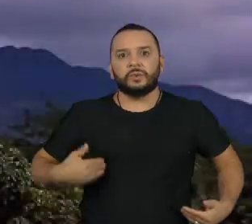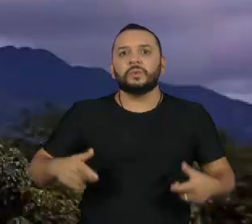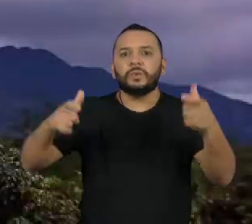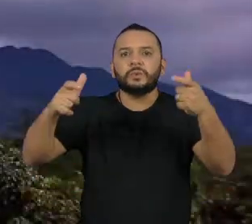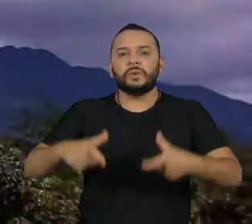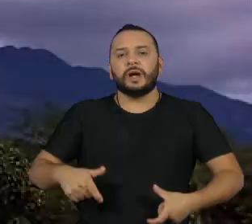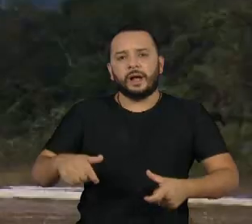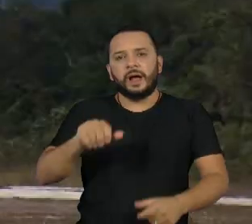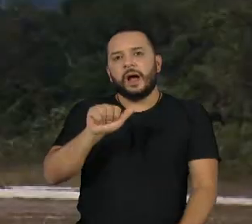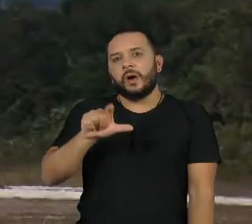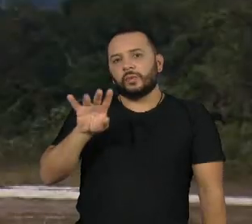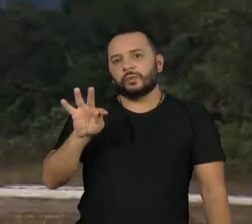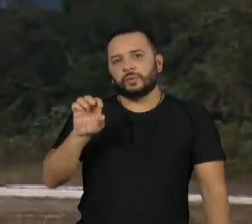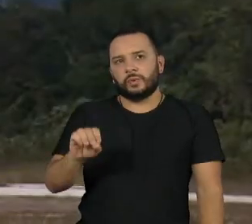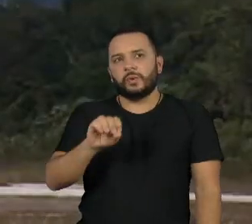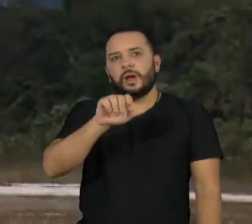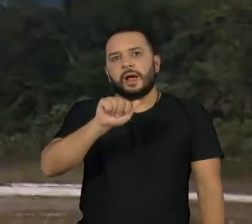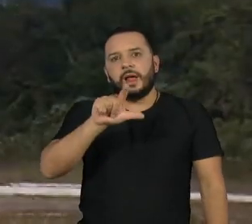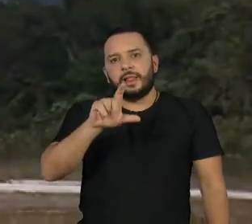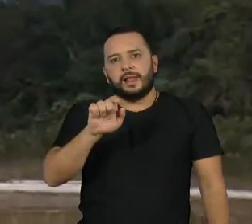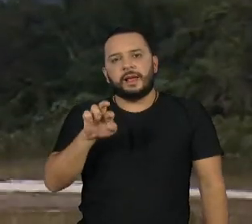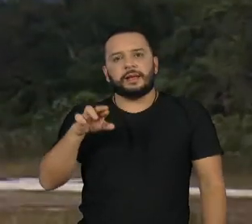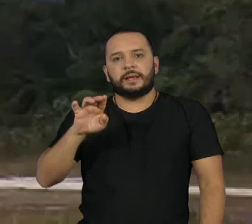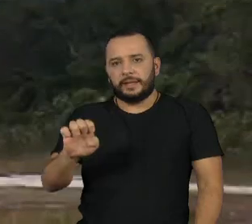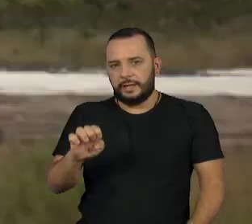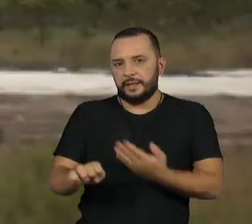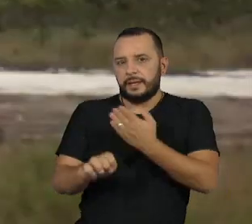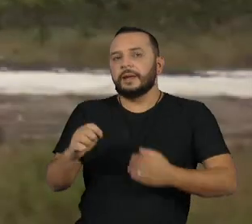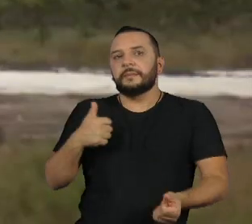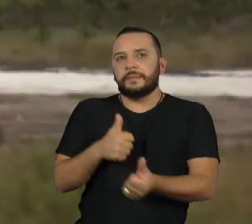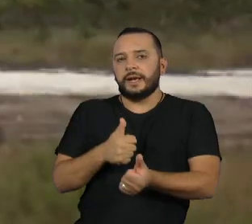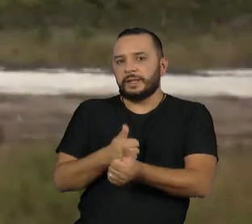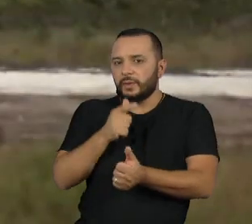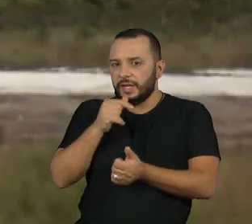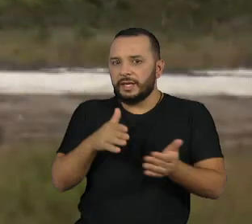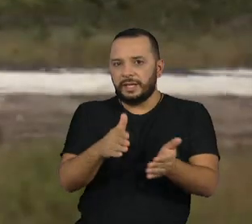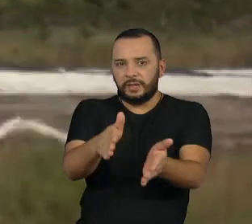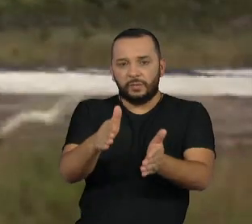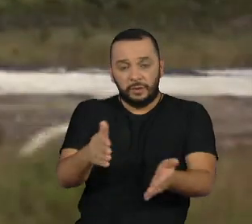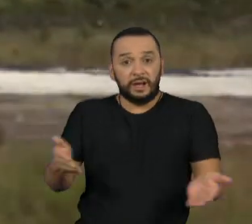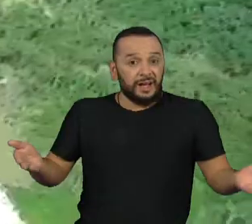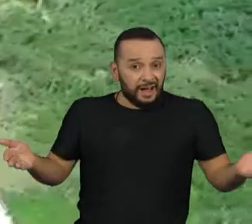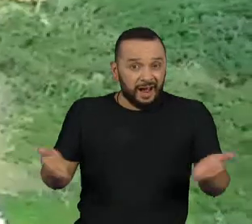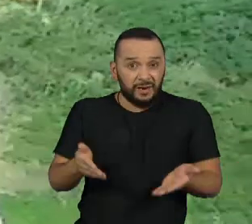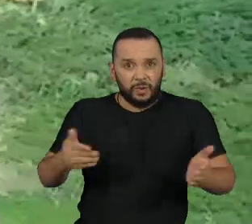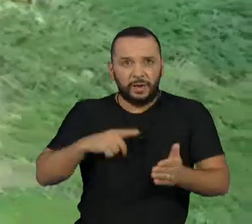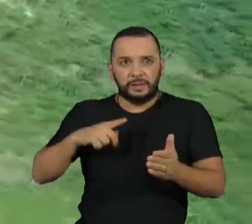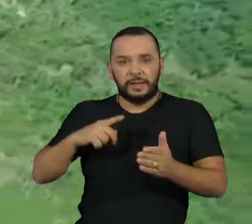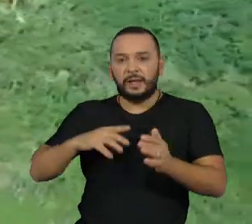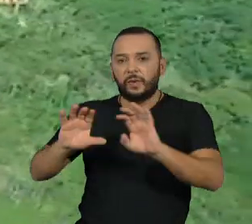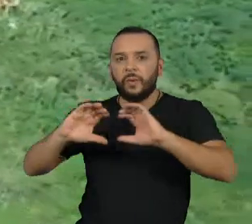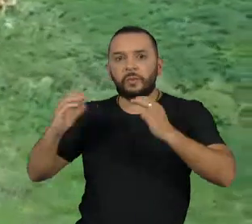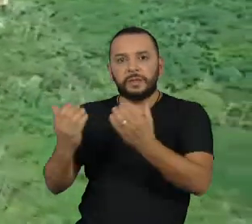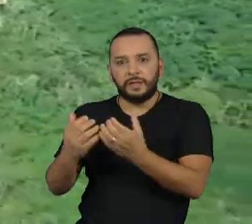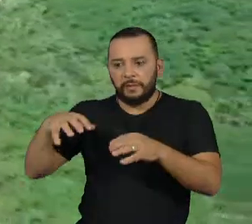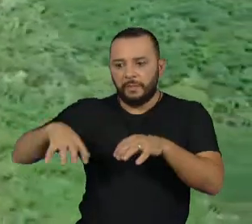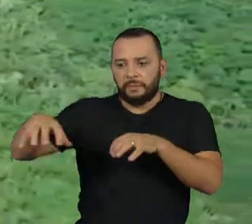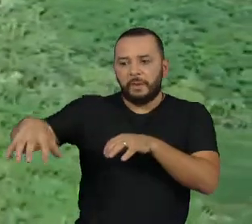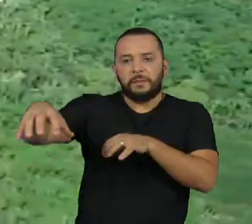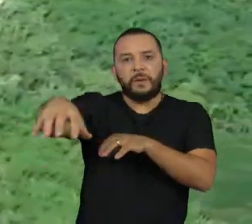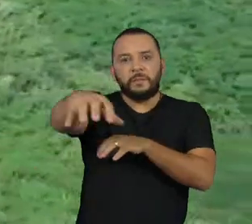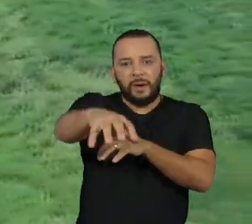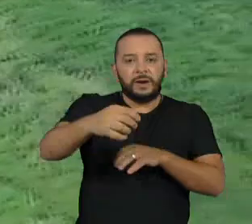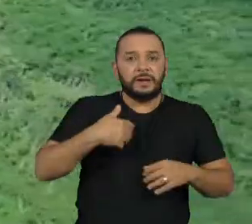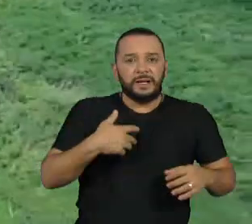município de Alto Alegre, às margens do rio Urariquera. O ataque à comunidade seria uma retaliação aos